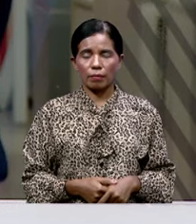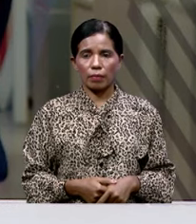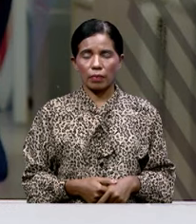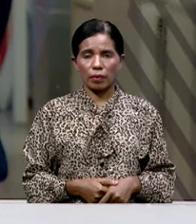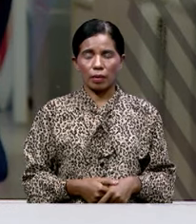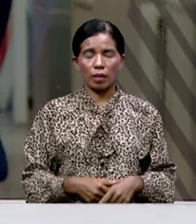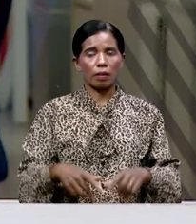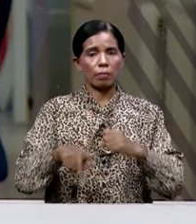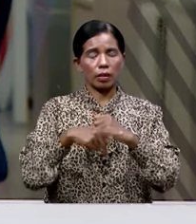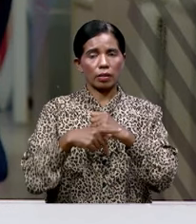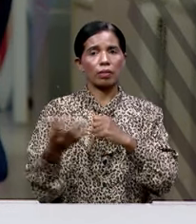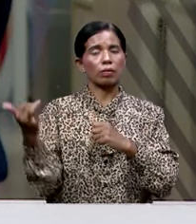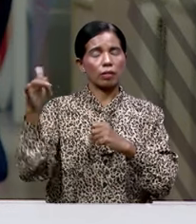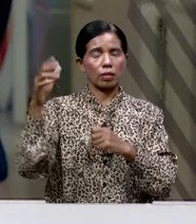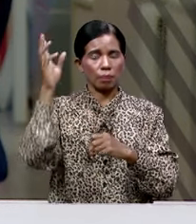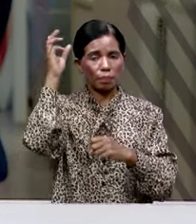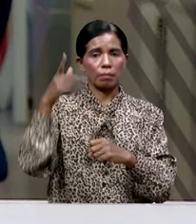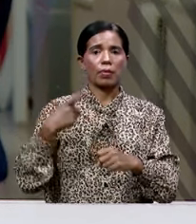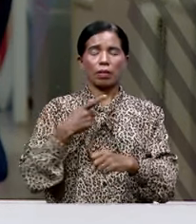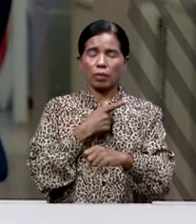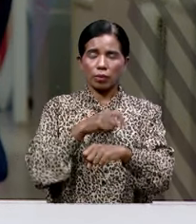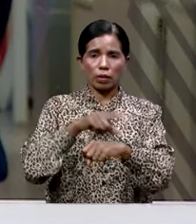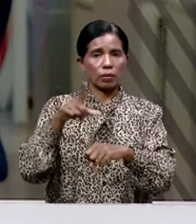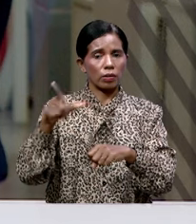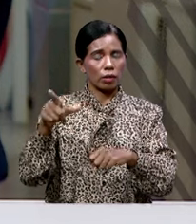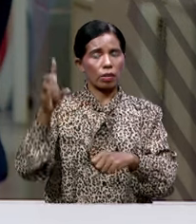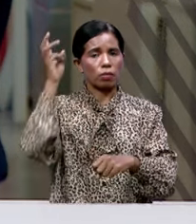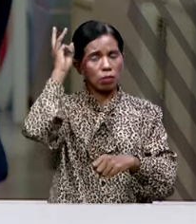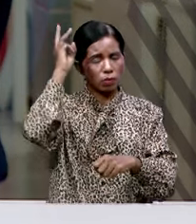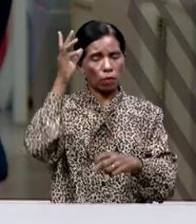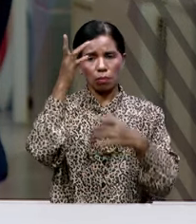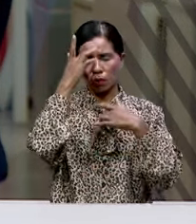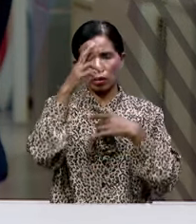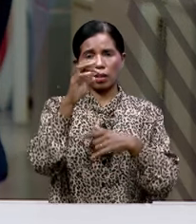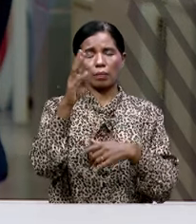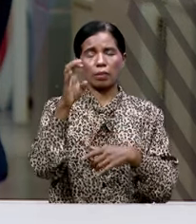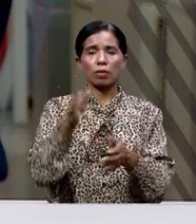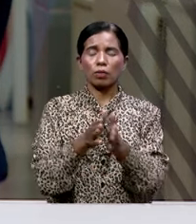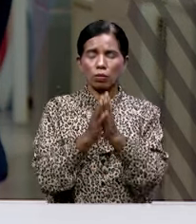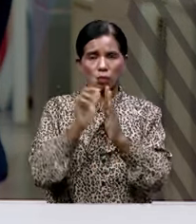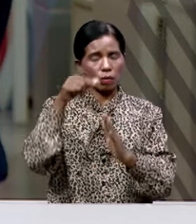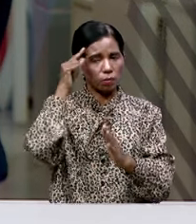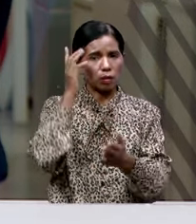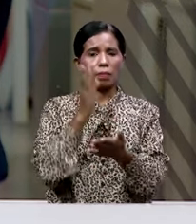maioria bancária siria e parlamento preocupam o humor astrabies no russo governo a torrá-lo prevenção urgente.